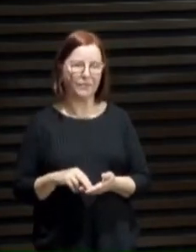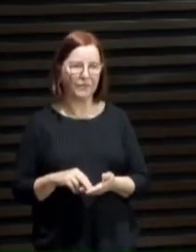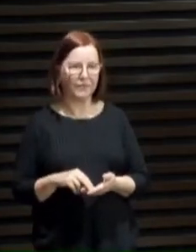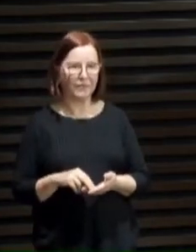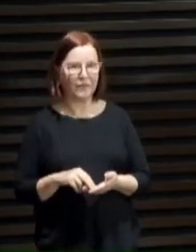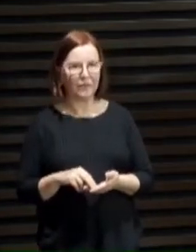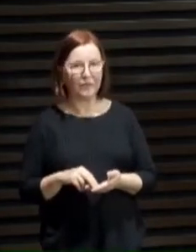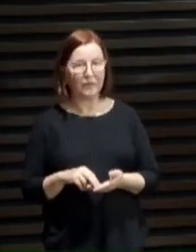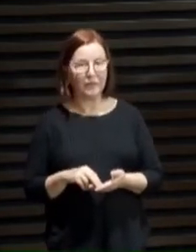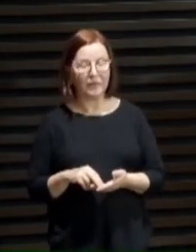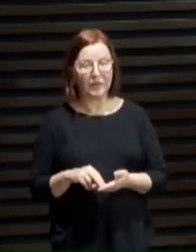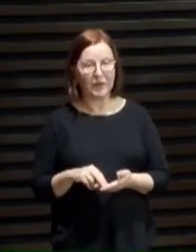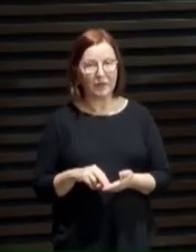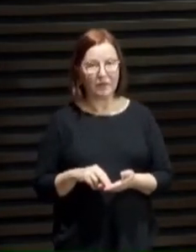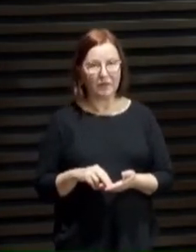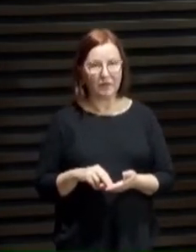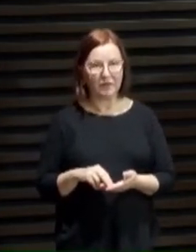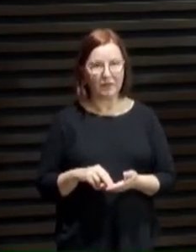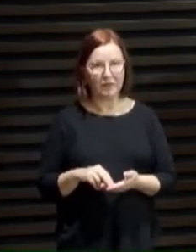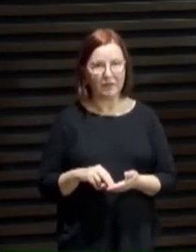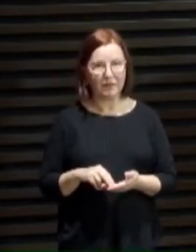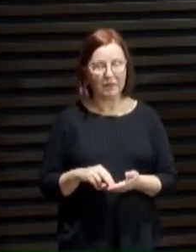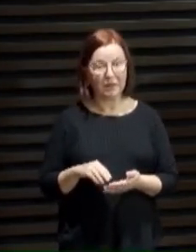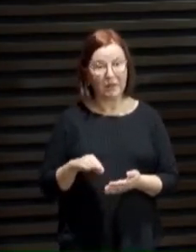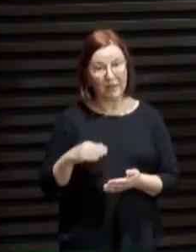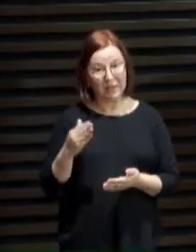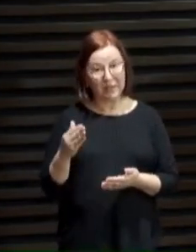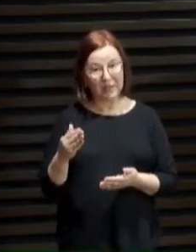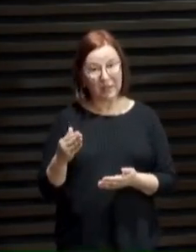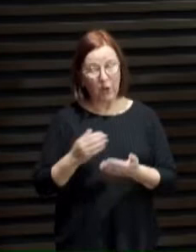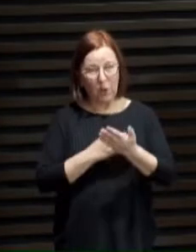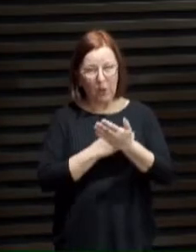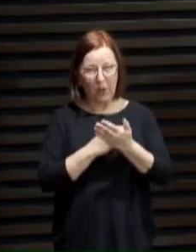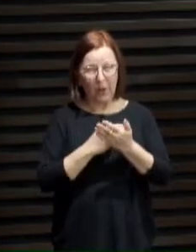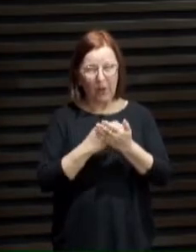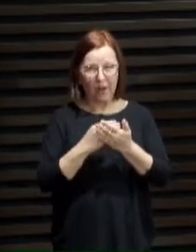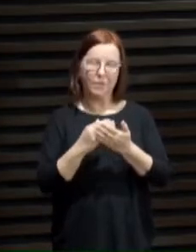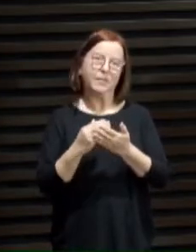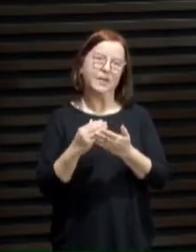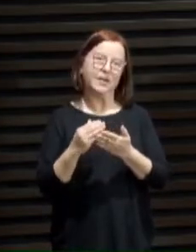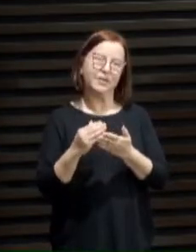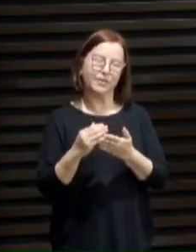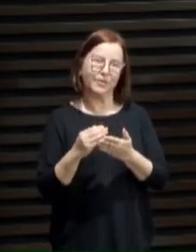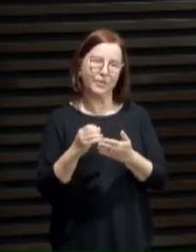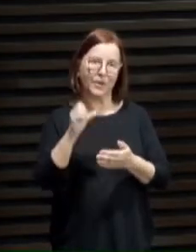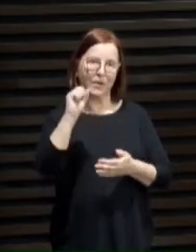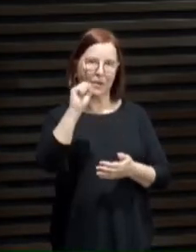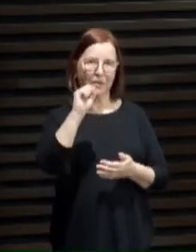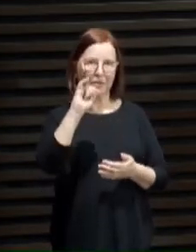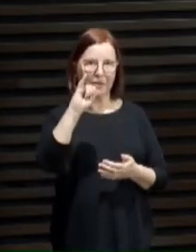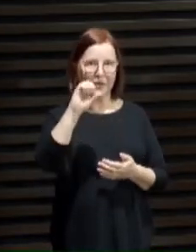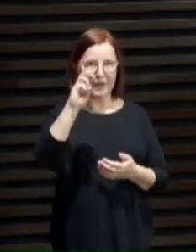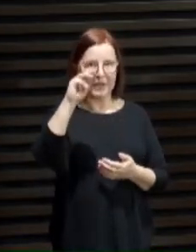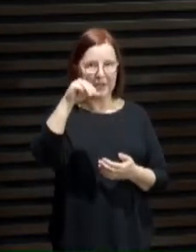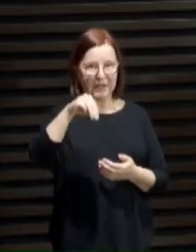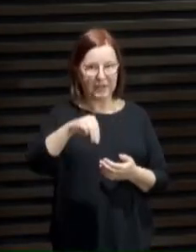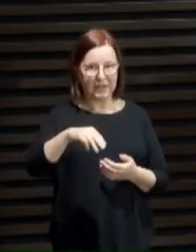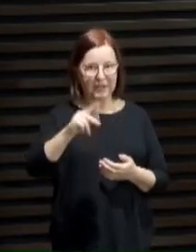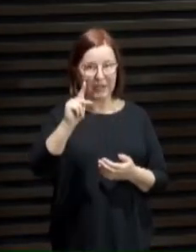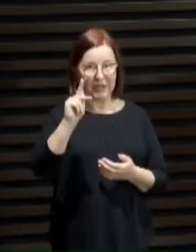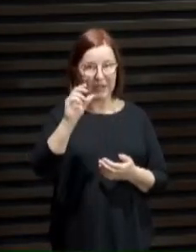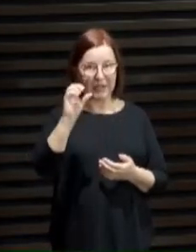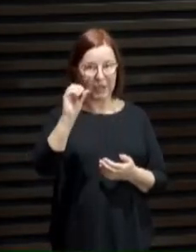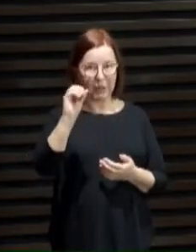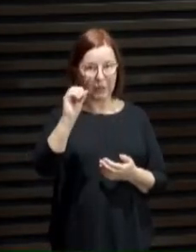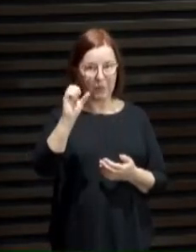Foi daí que surgiu os nossos chamados simpósios na universidade. A ideia de que você tem alguém que vai